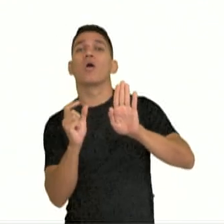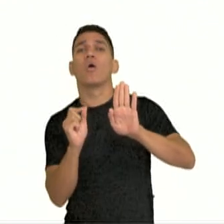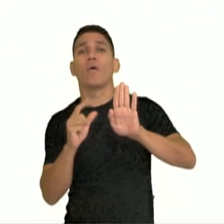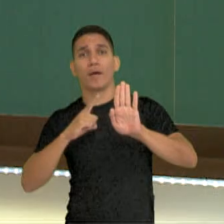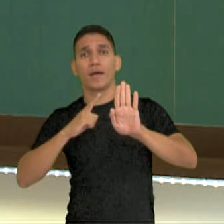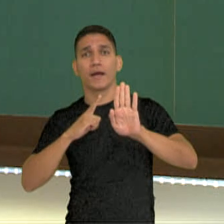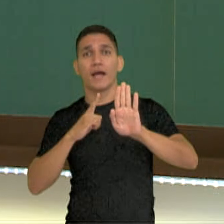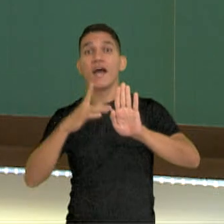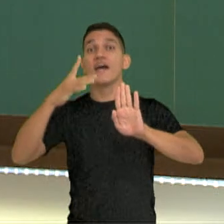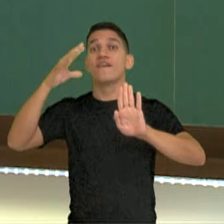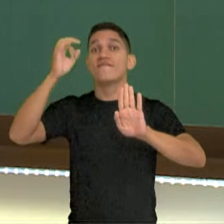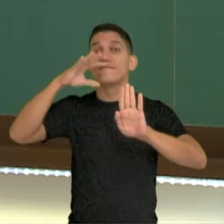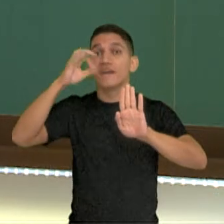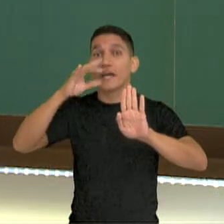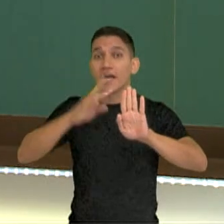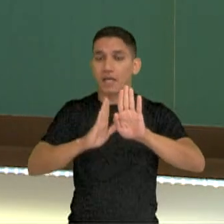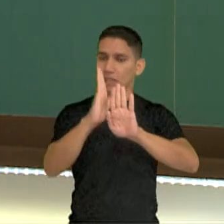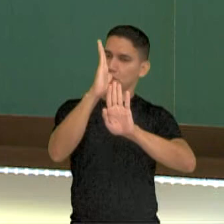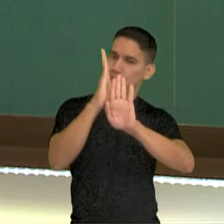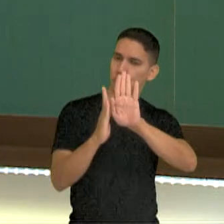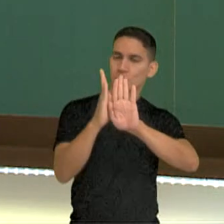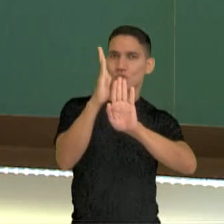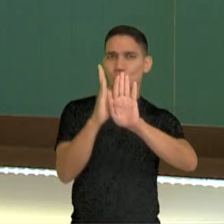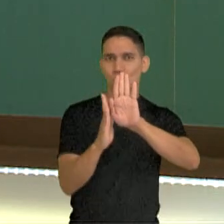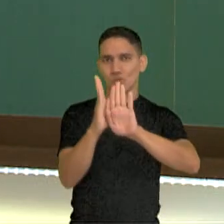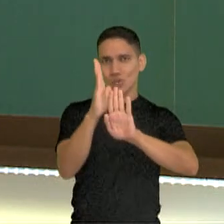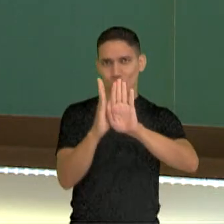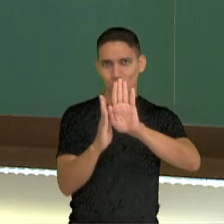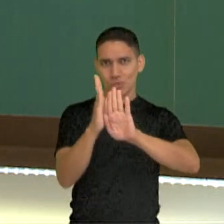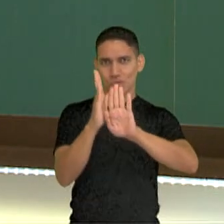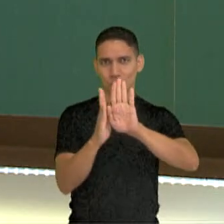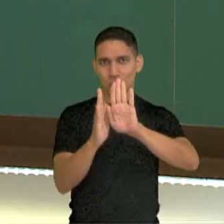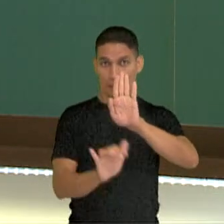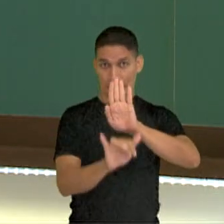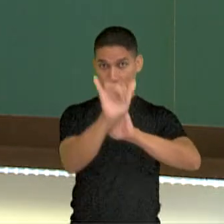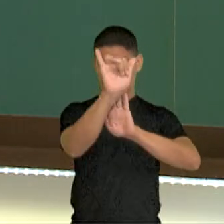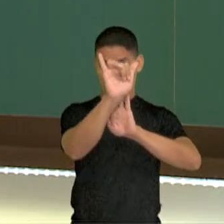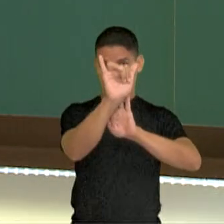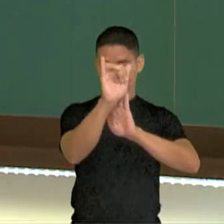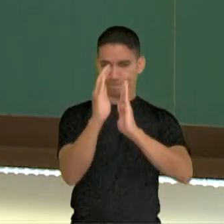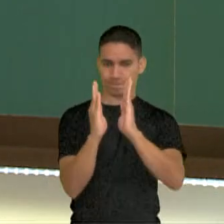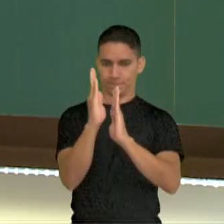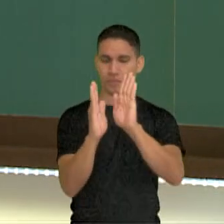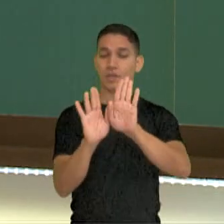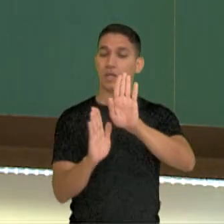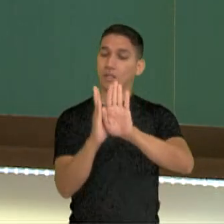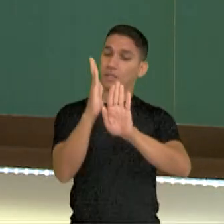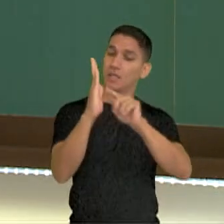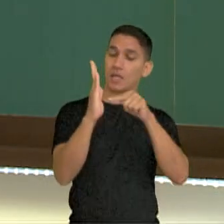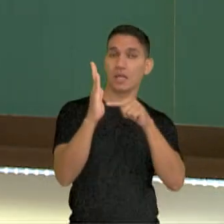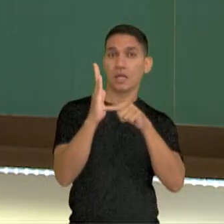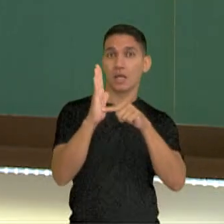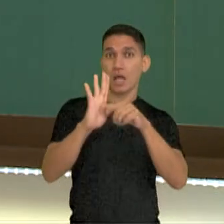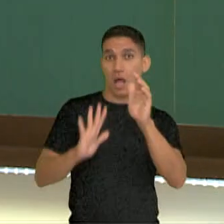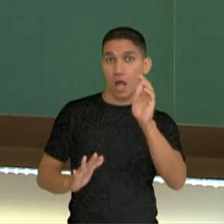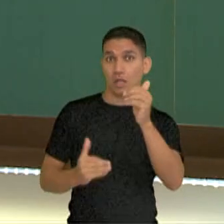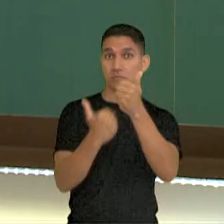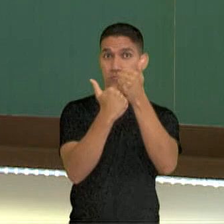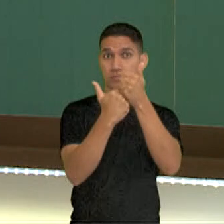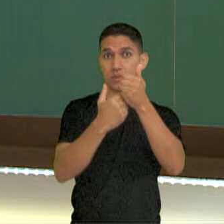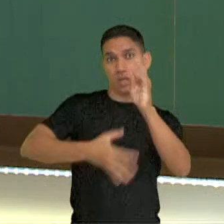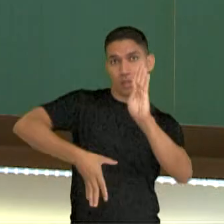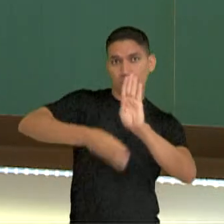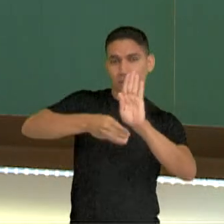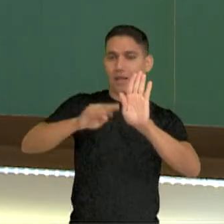em verde aqui eu tenho uma reta paralela ao eixo y e ela é chamada reta auxiliar, que é a